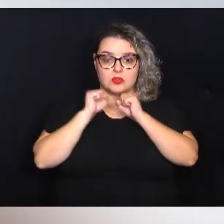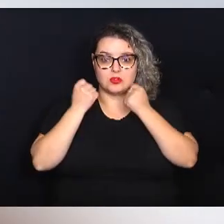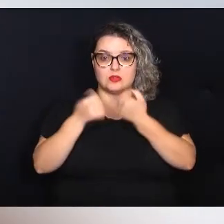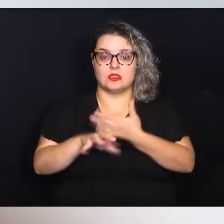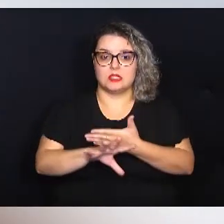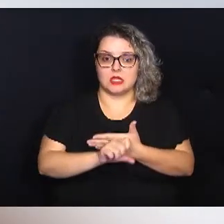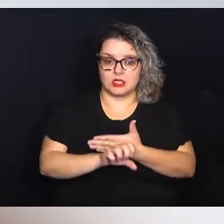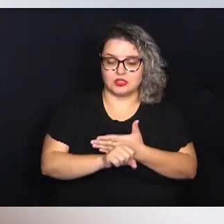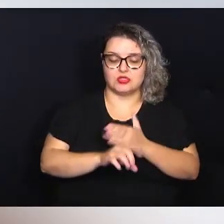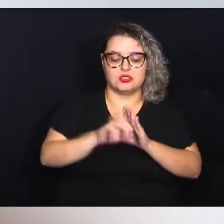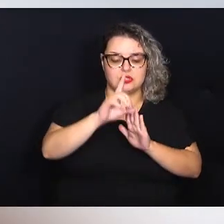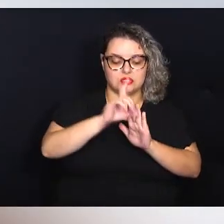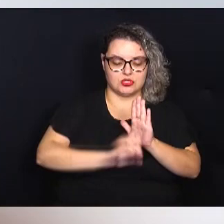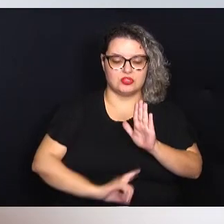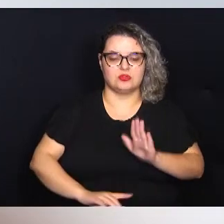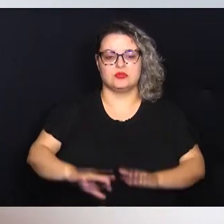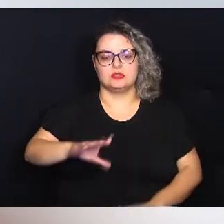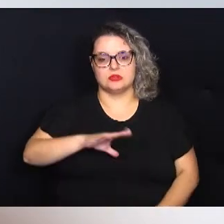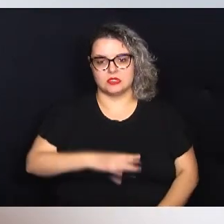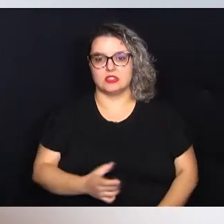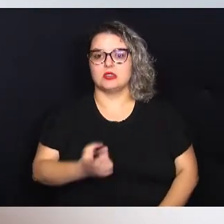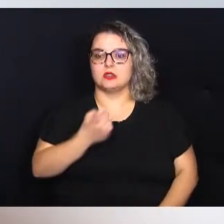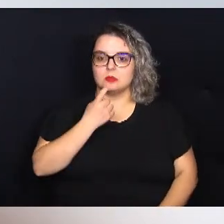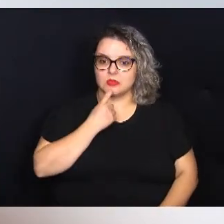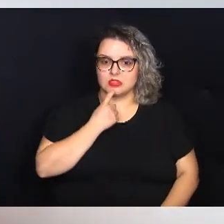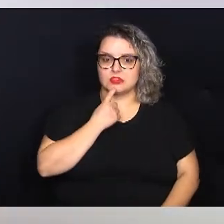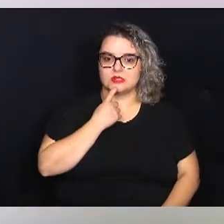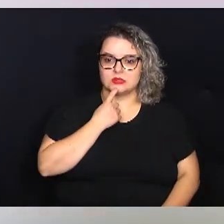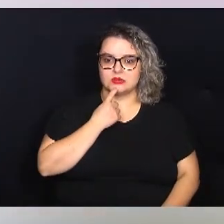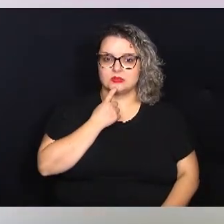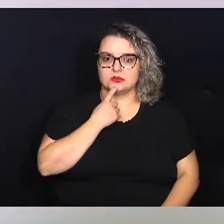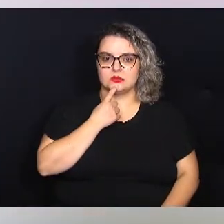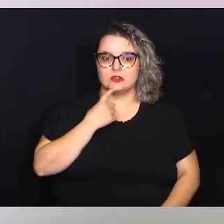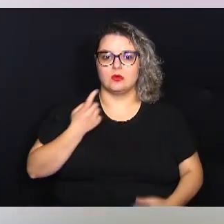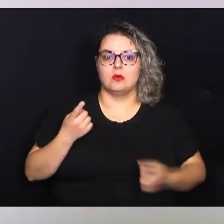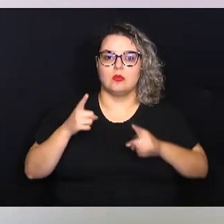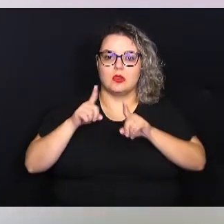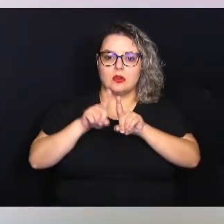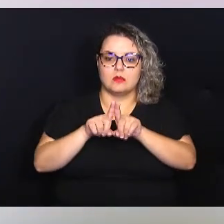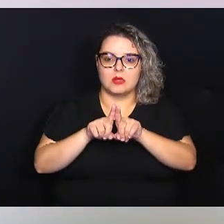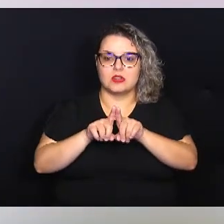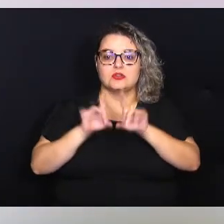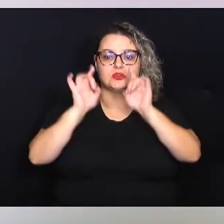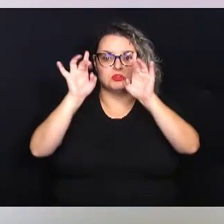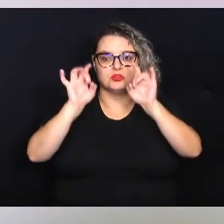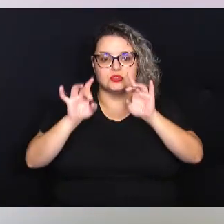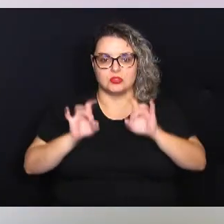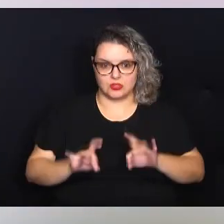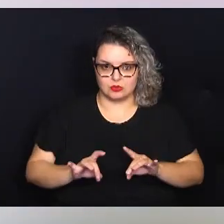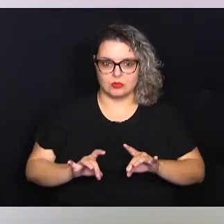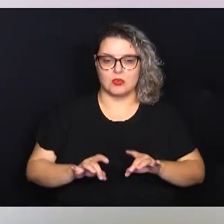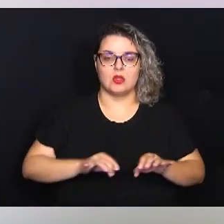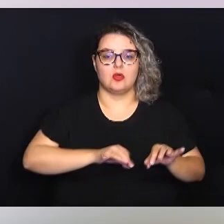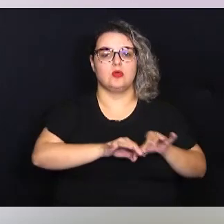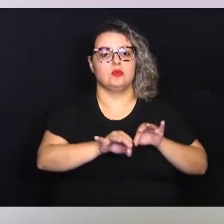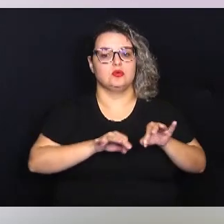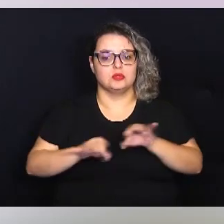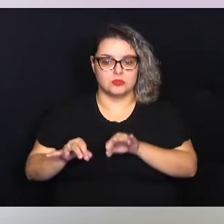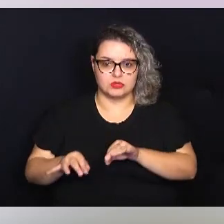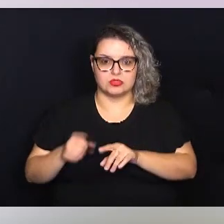primeiro seminário Orfandade e Direitos em Campinas. Com a participação de